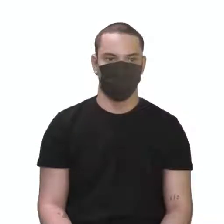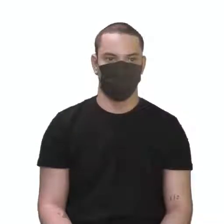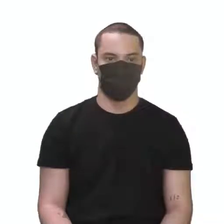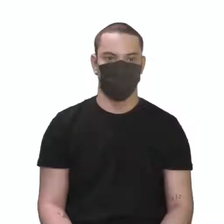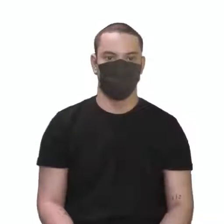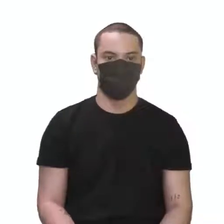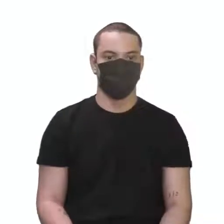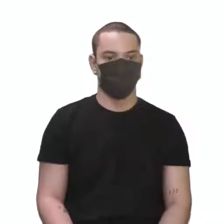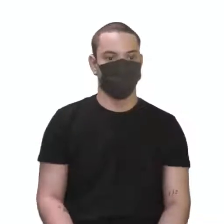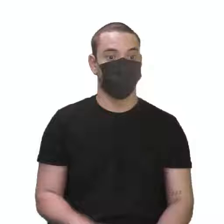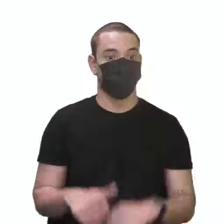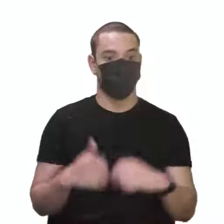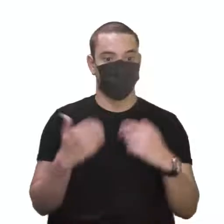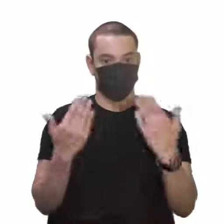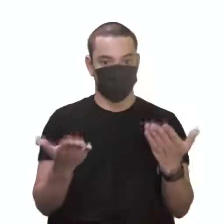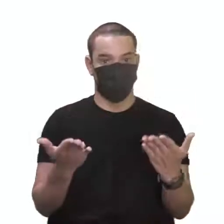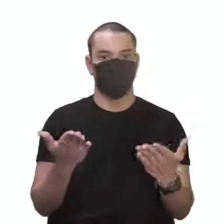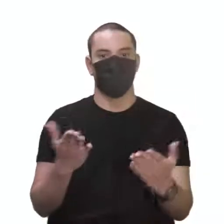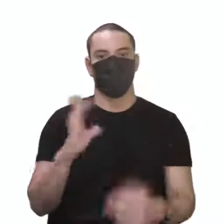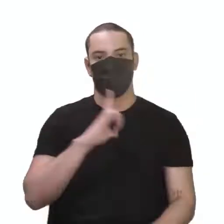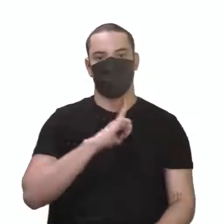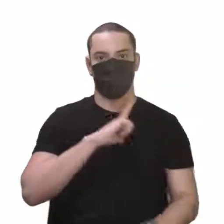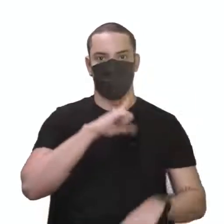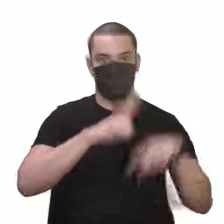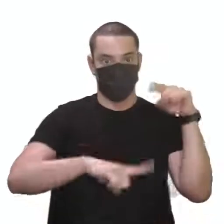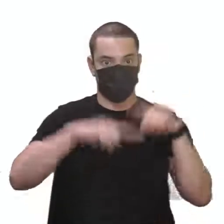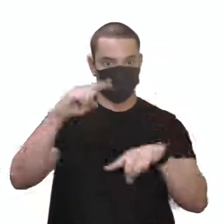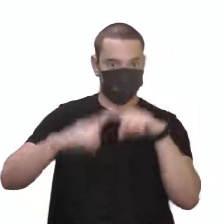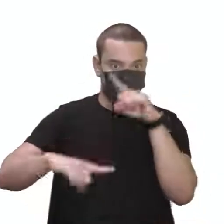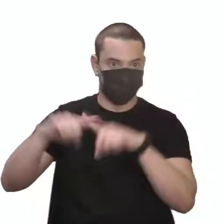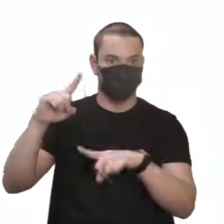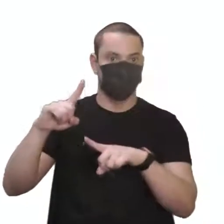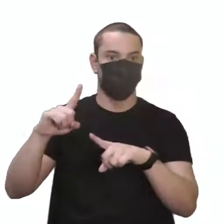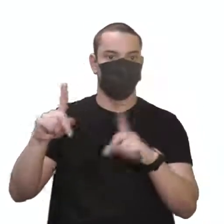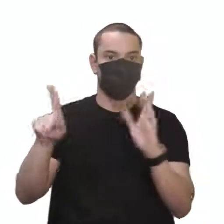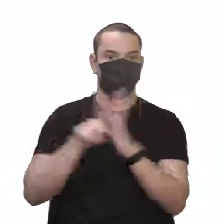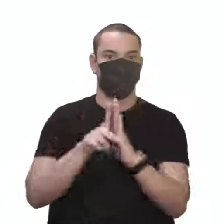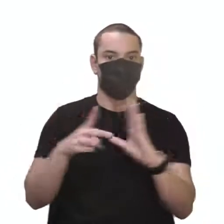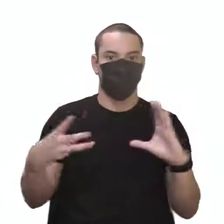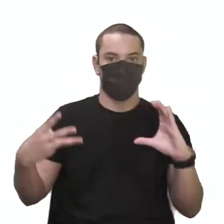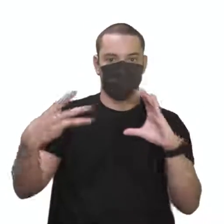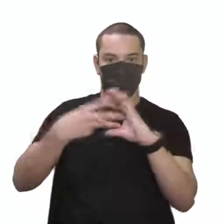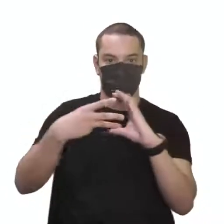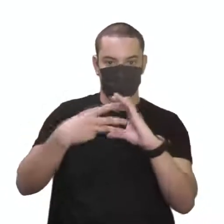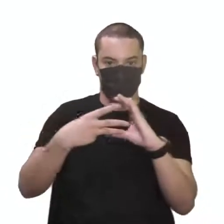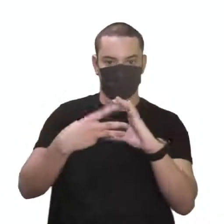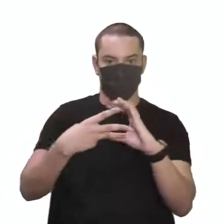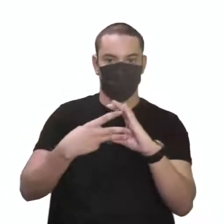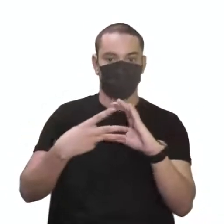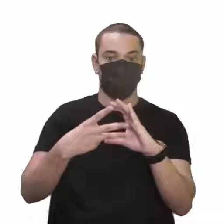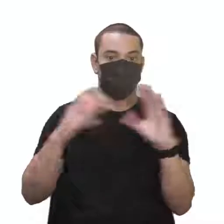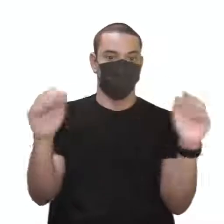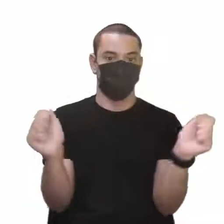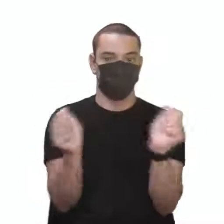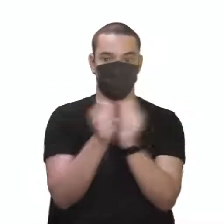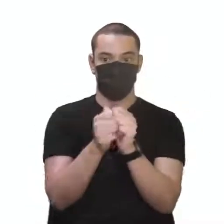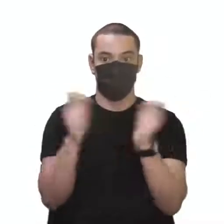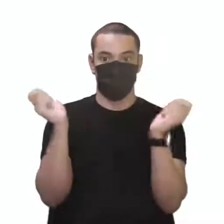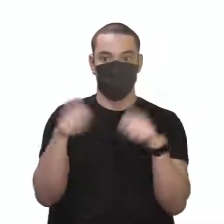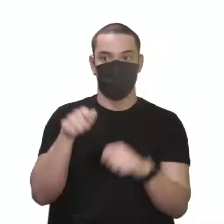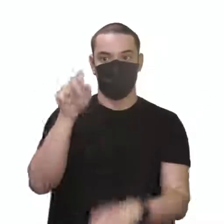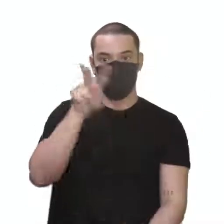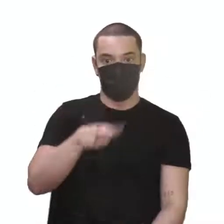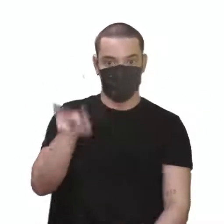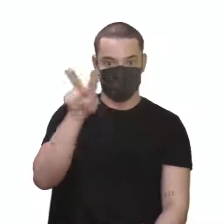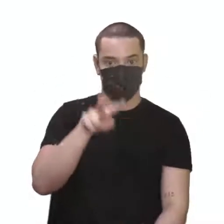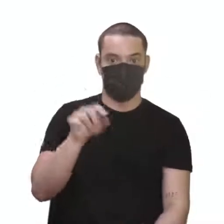Então aqui nós temos o material, né, celular, a célula, com a visualização